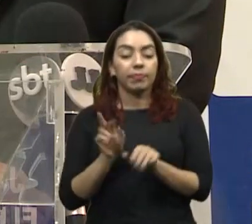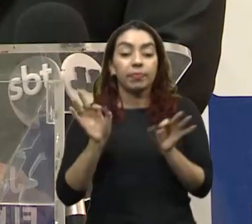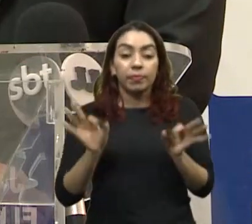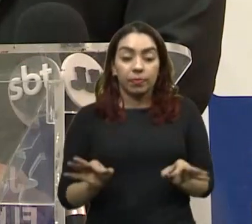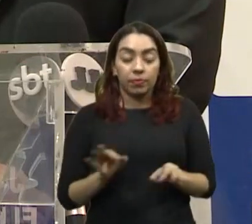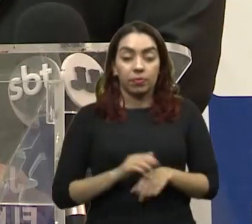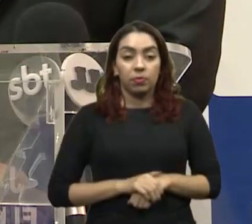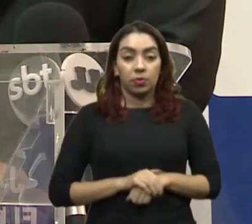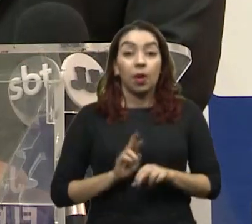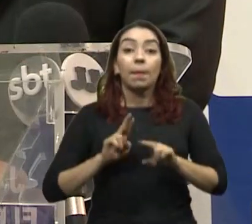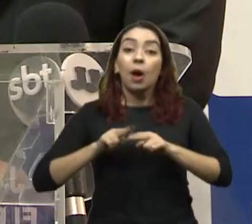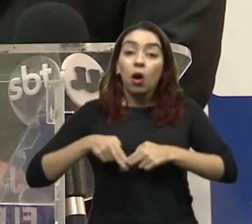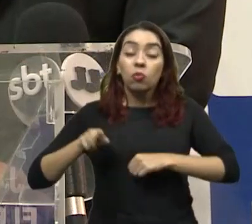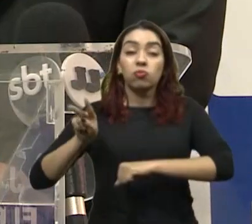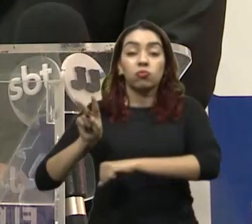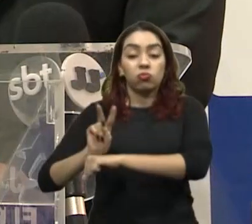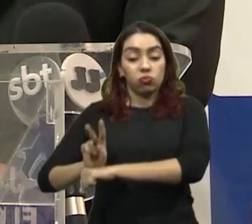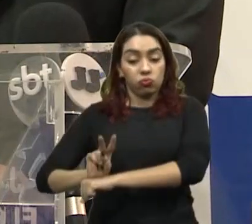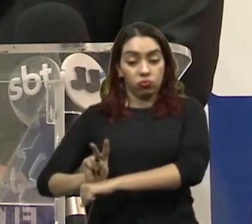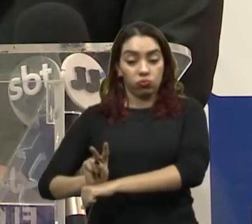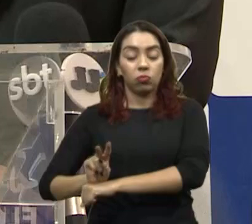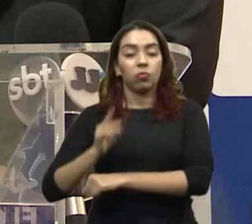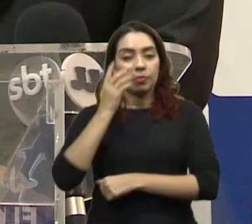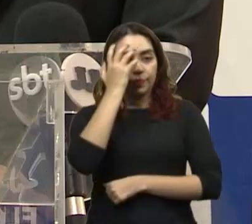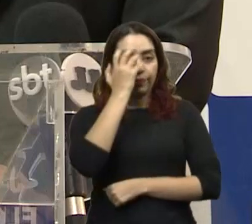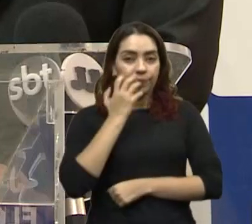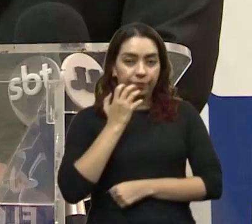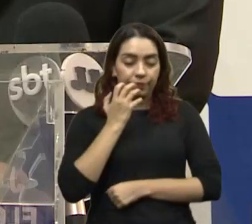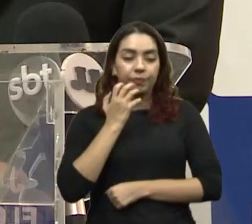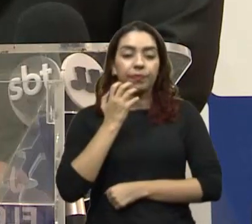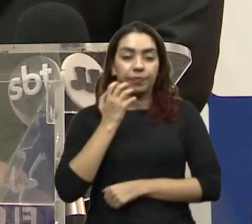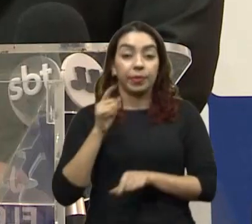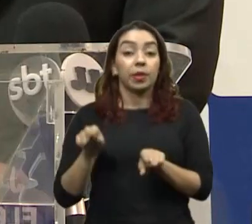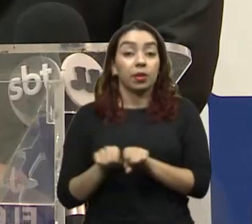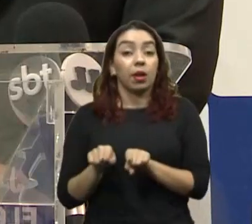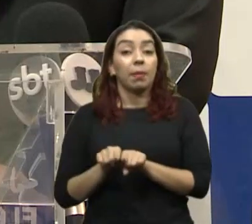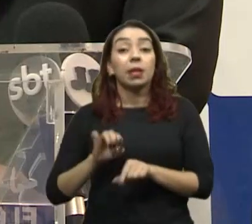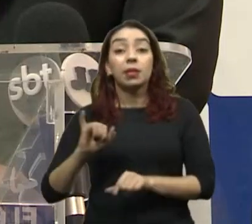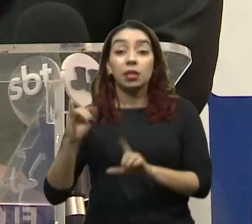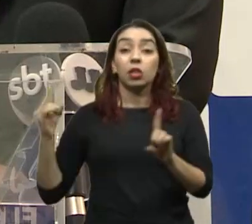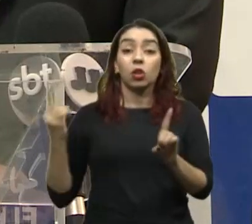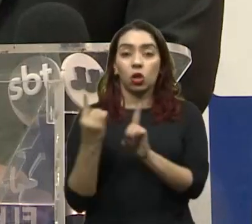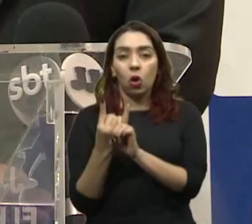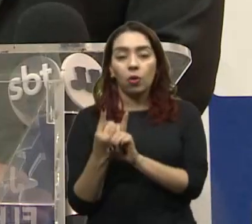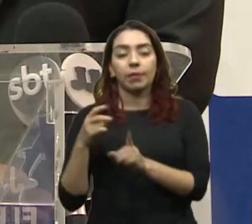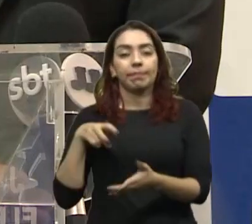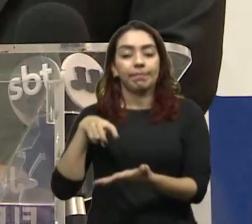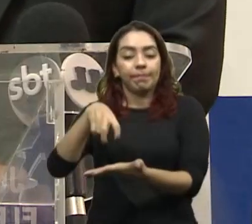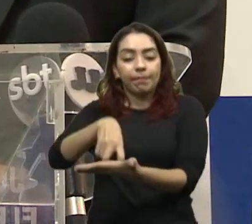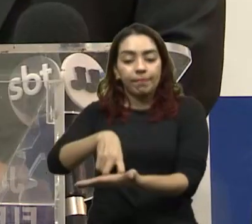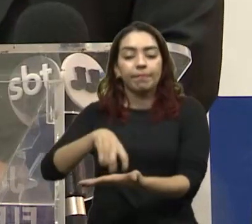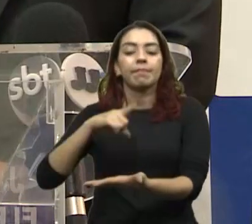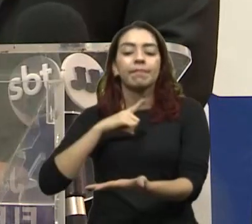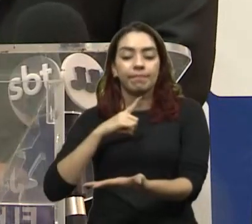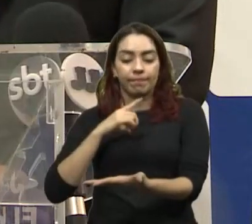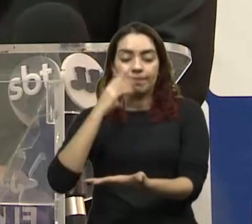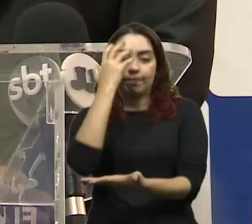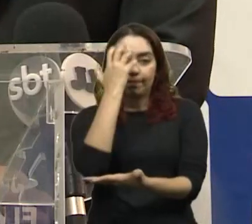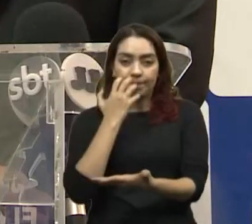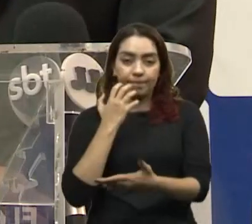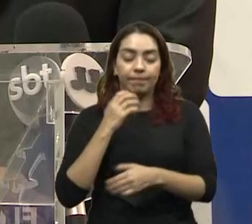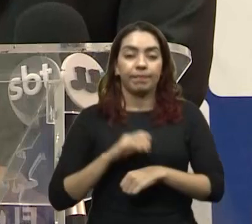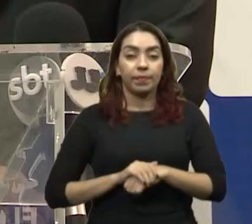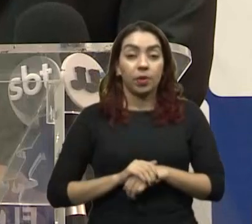fiscalização tem sido intensa e com atuação rigorosa dentro desse campo, julgando os processos com brevidade